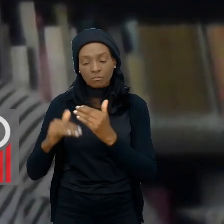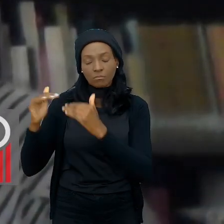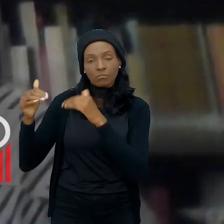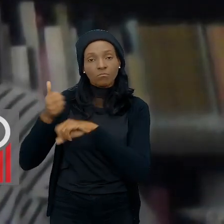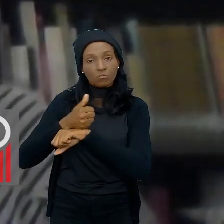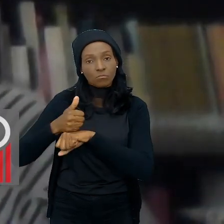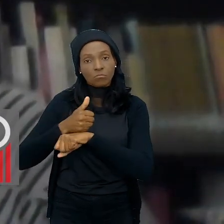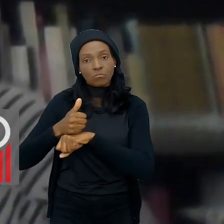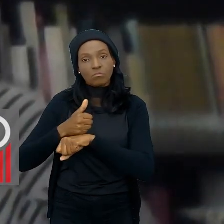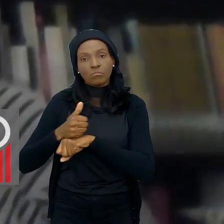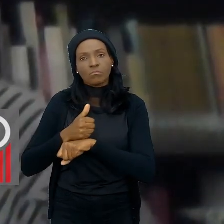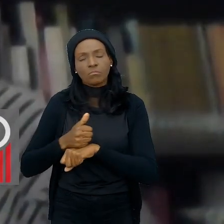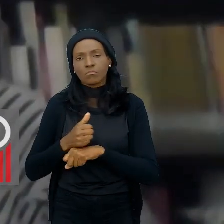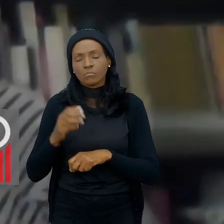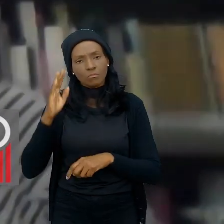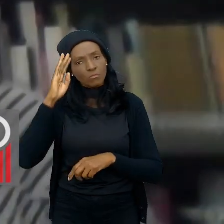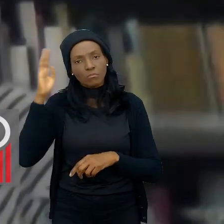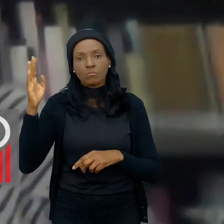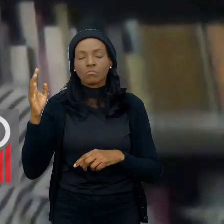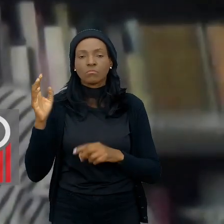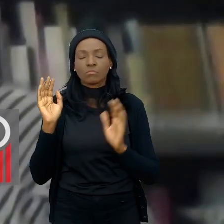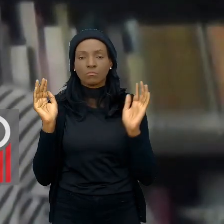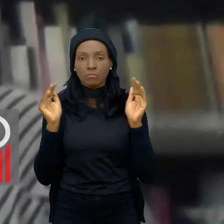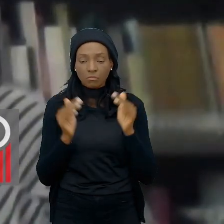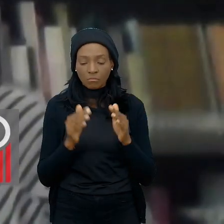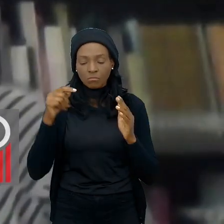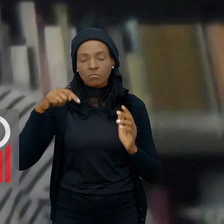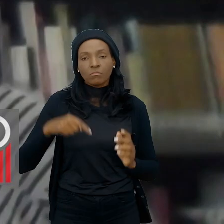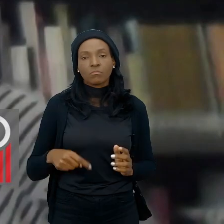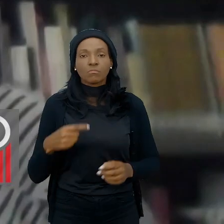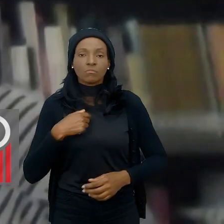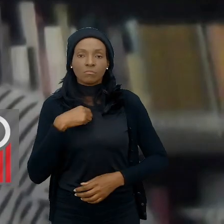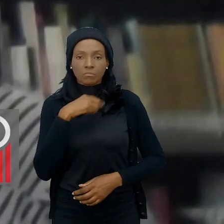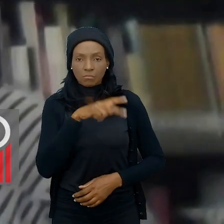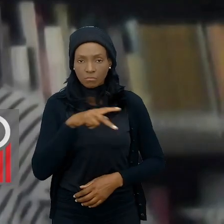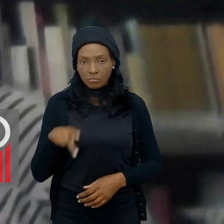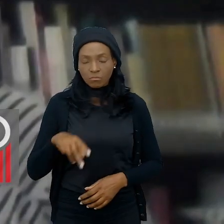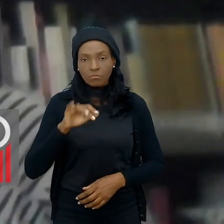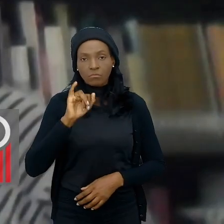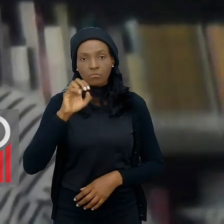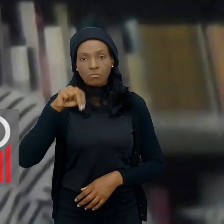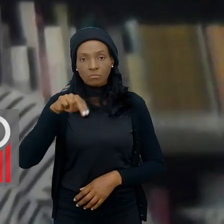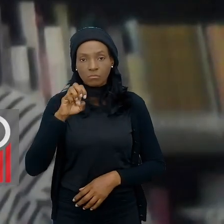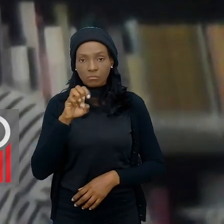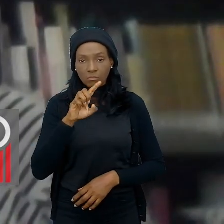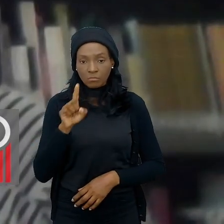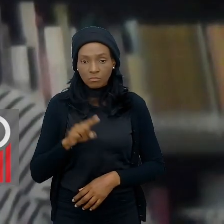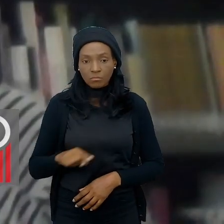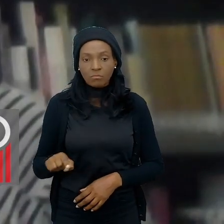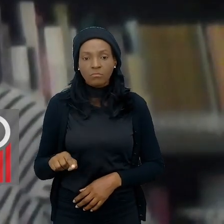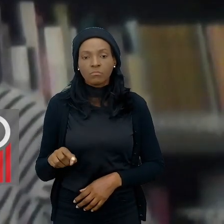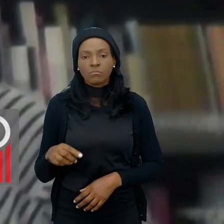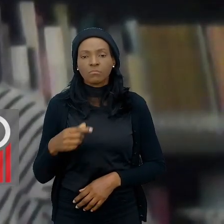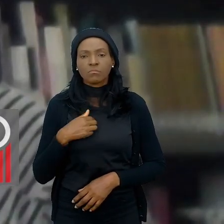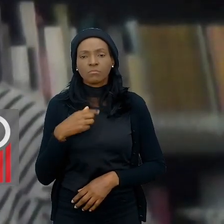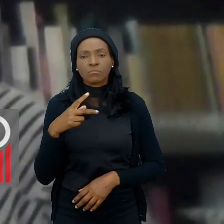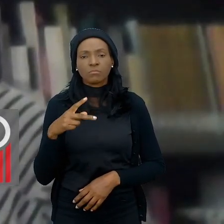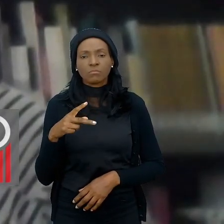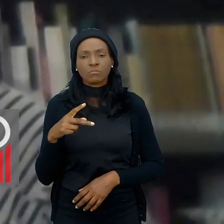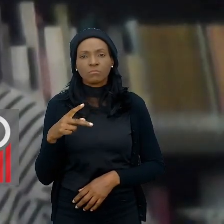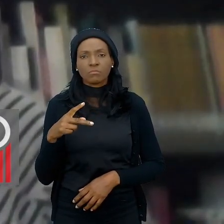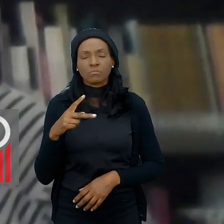que é um dos pilares desse programa. Eu sou a professora Inês Marcomini, sou PCNP nos